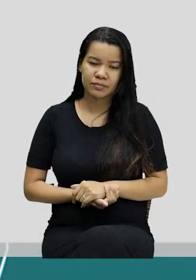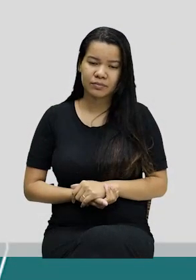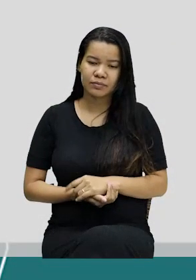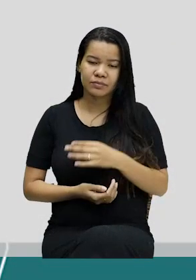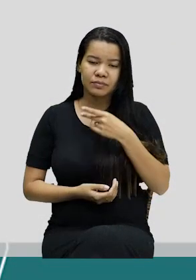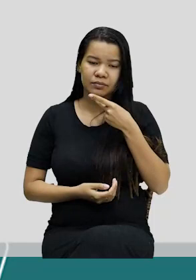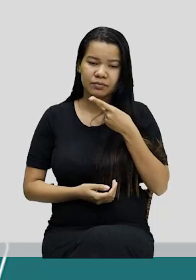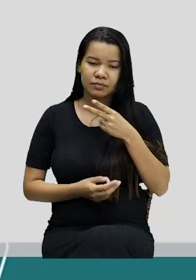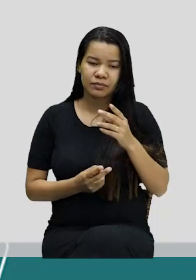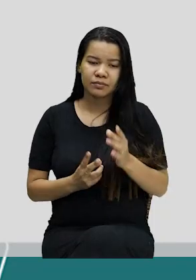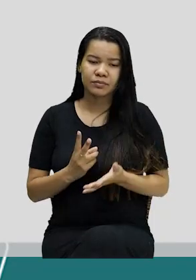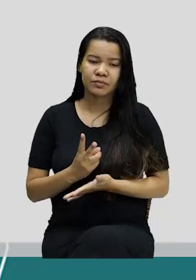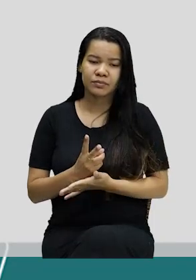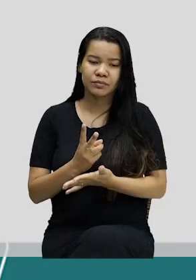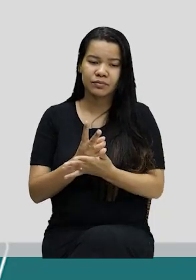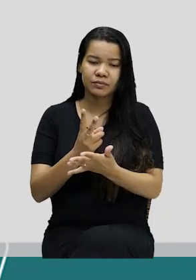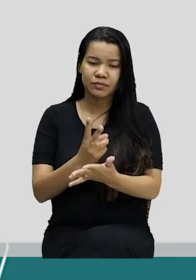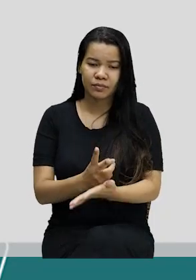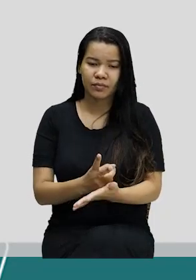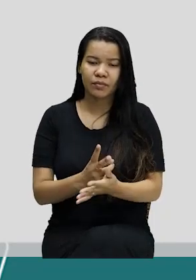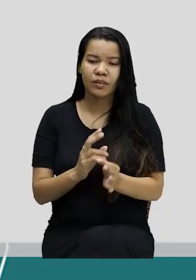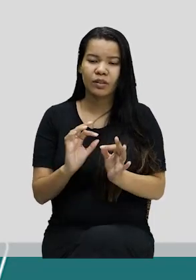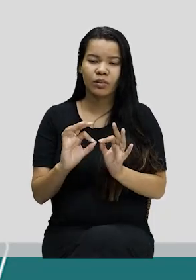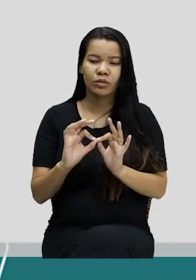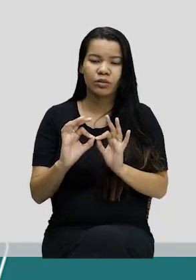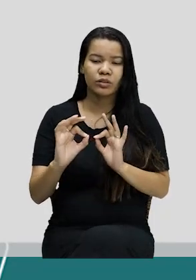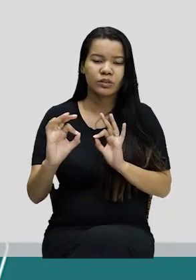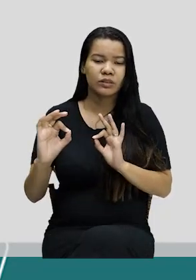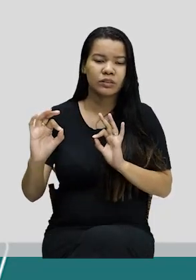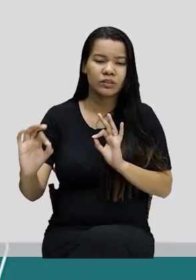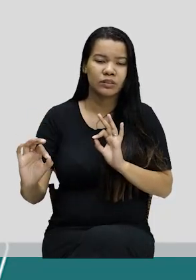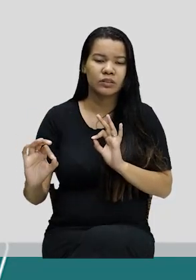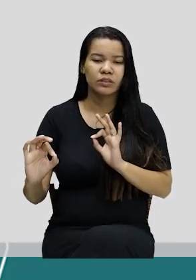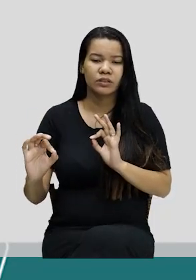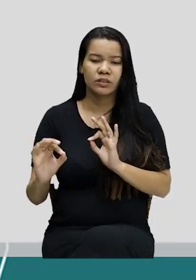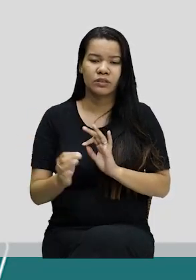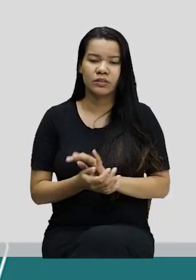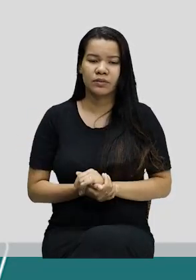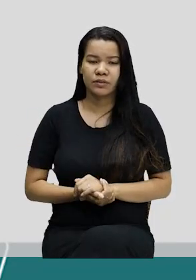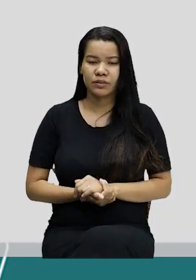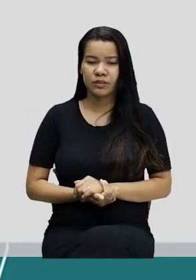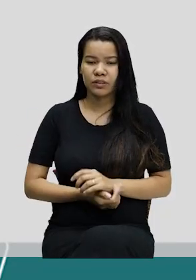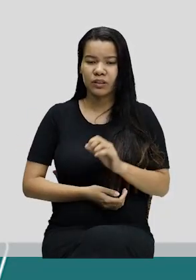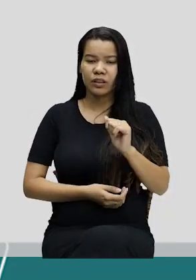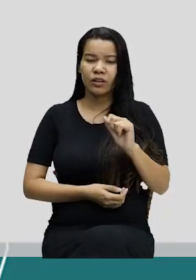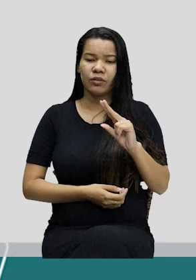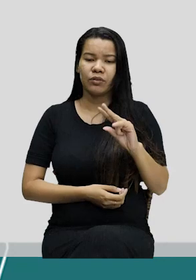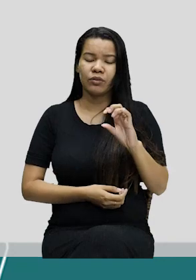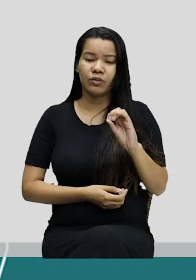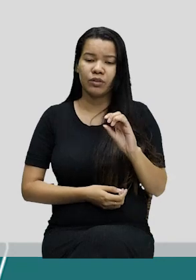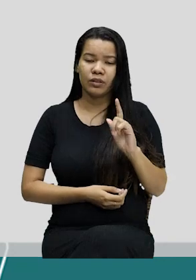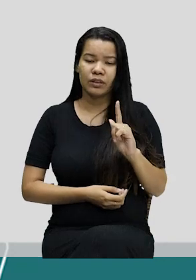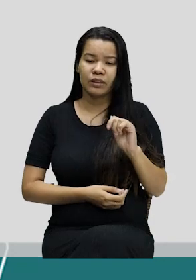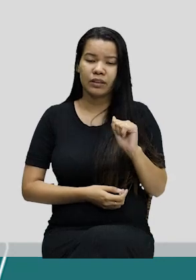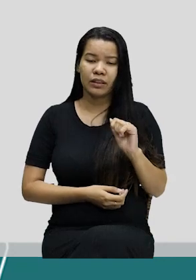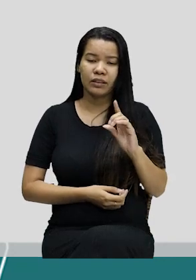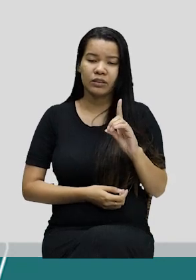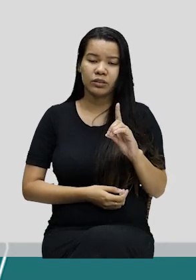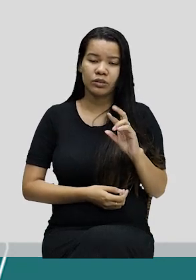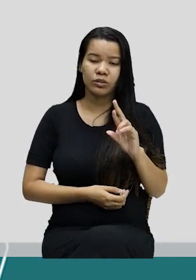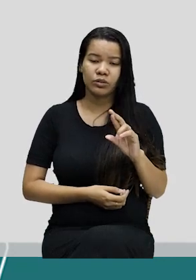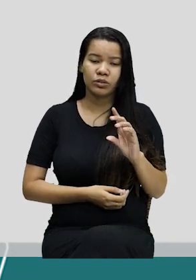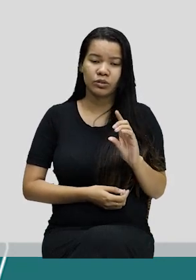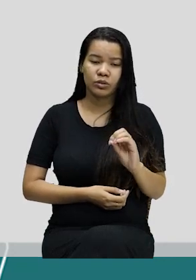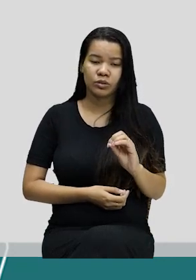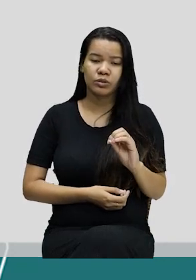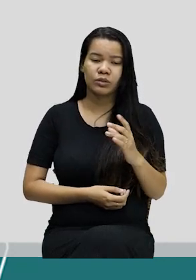de Avogadro, que inicialmente surgiu uma hipótese. Bom, sejam 3 recipientes